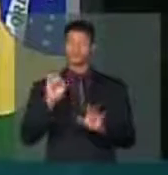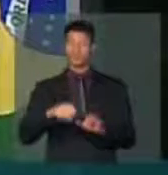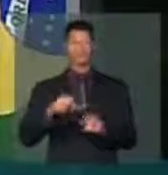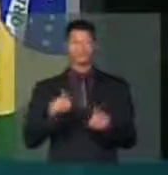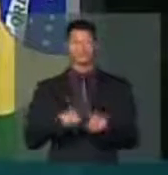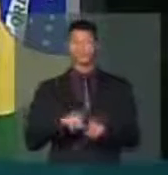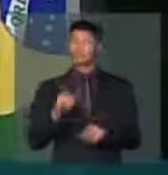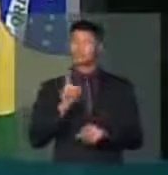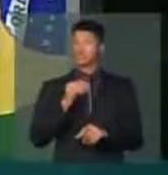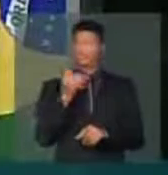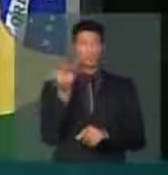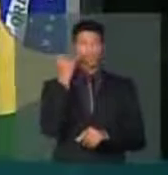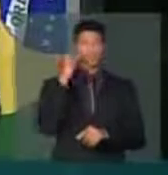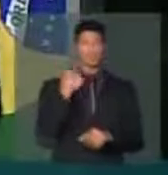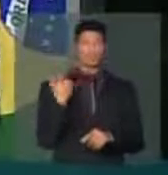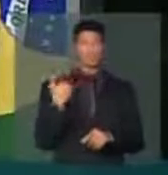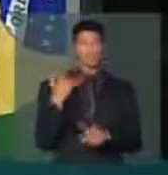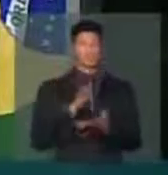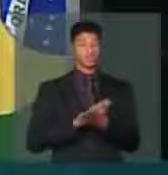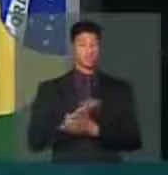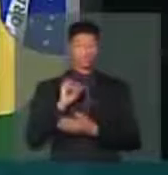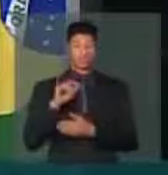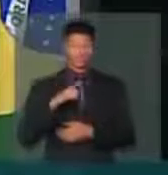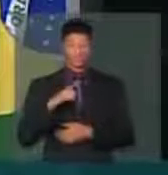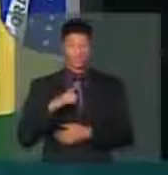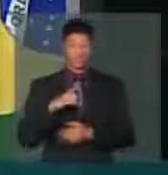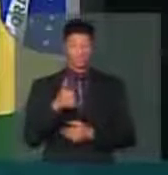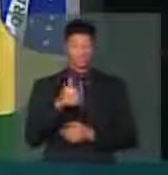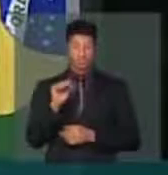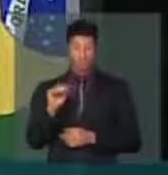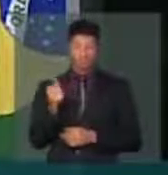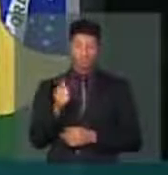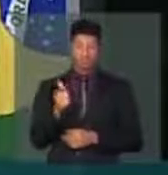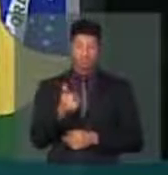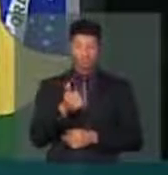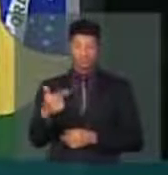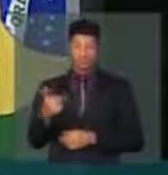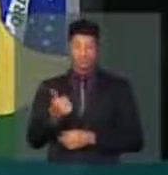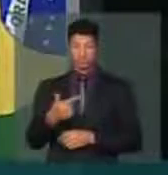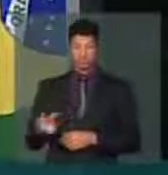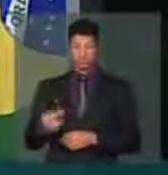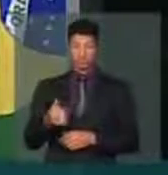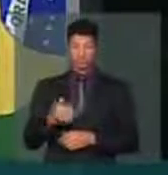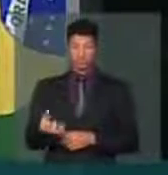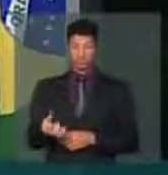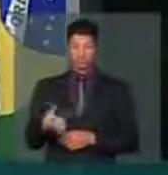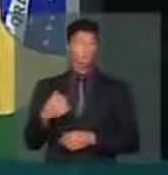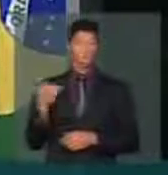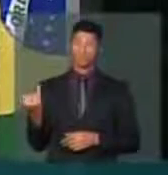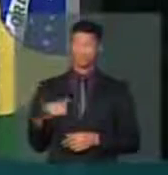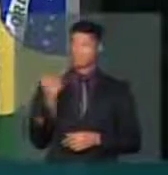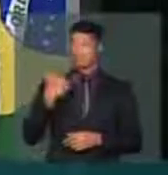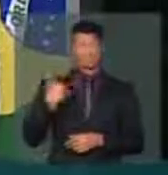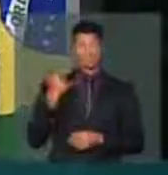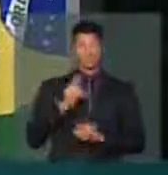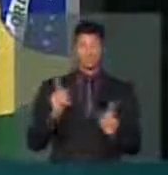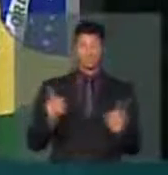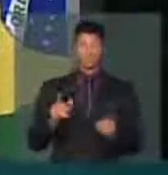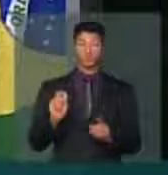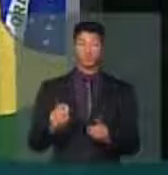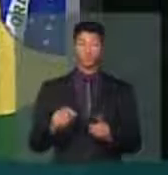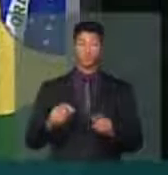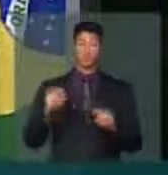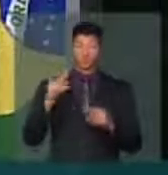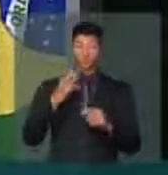aí não importa a idade. Se tem 10, 11, 12, 17, 16, não importa a idade. O